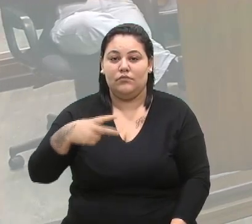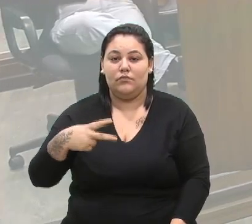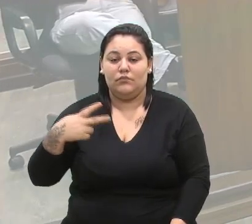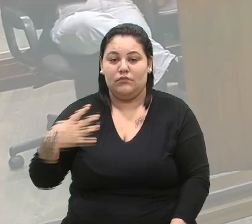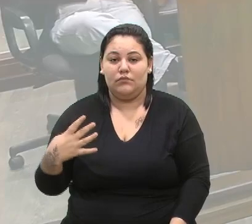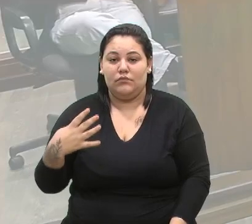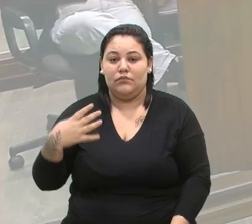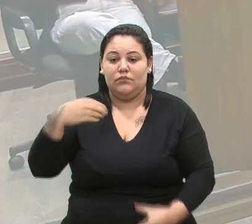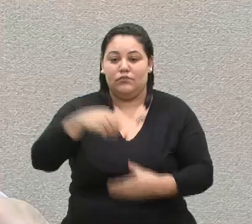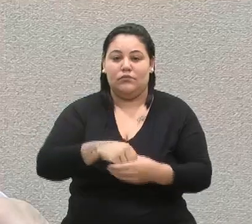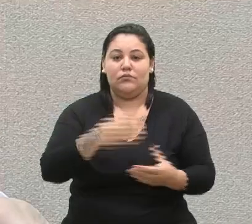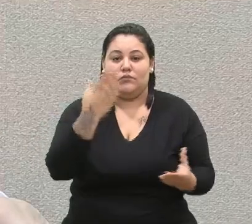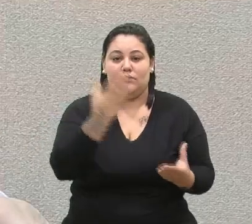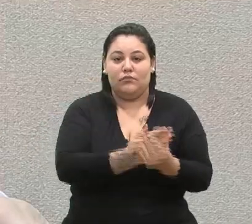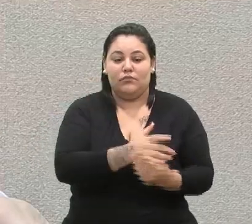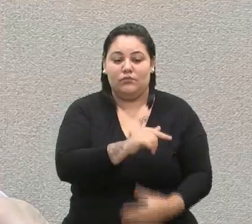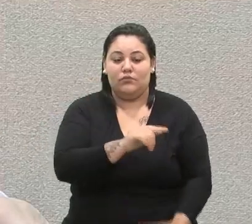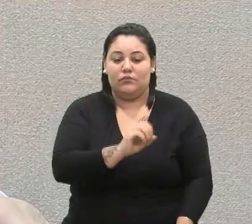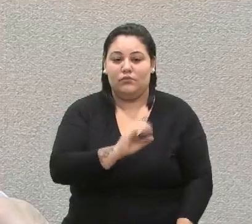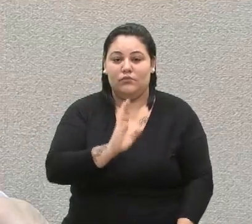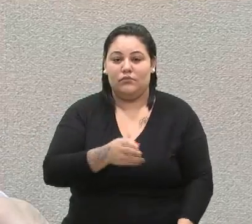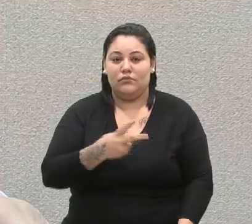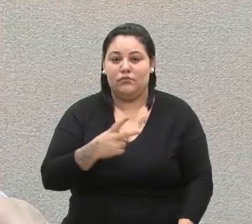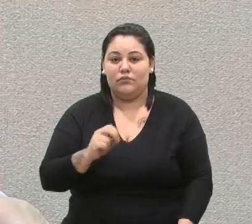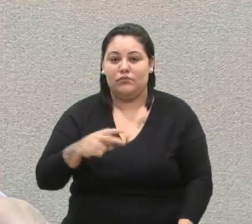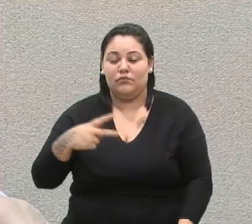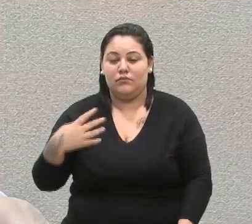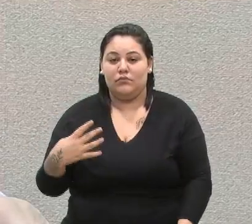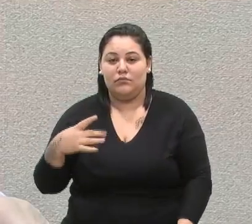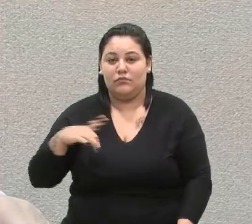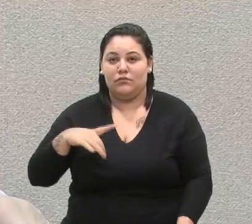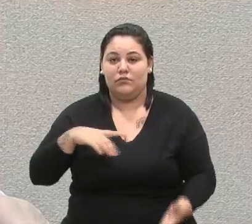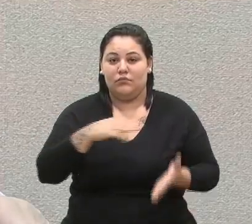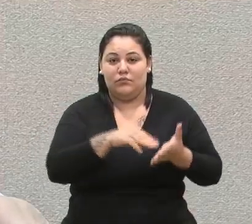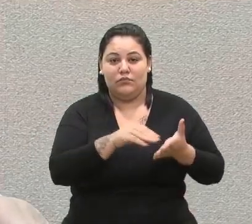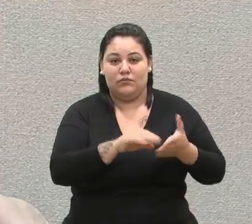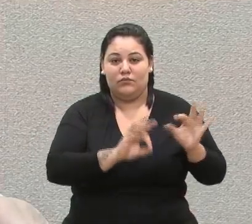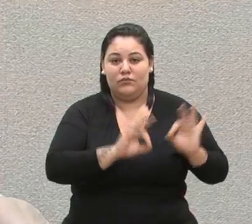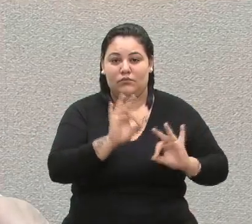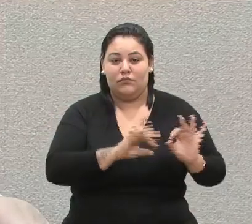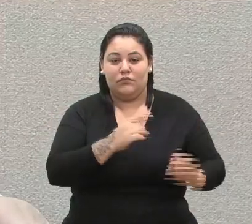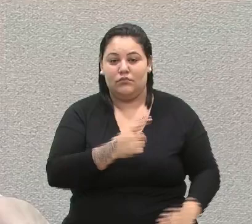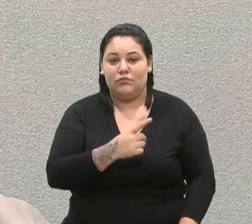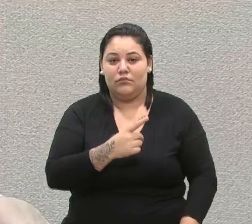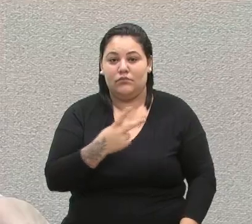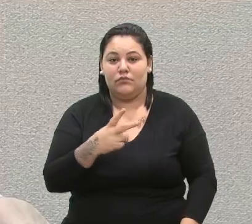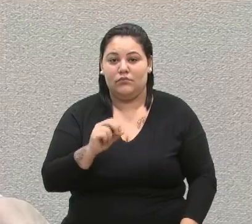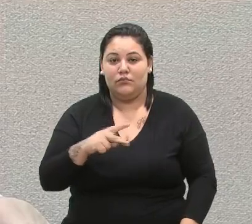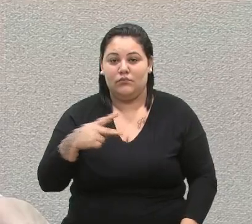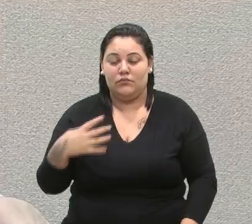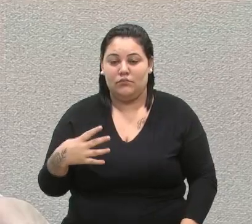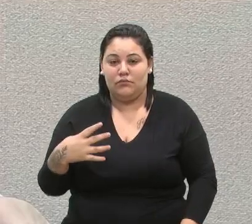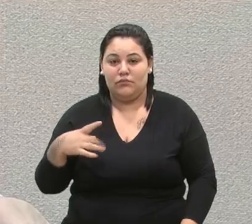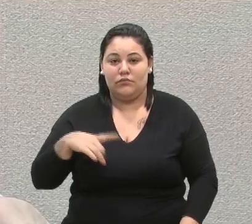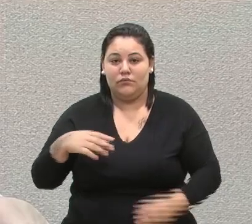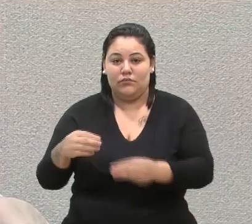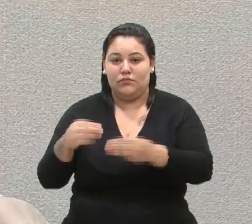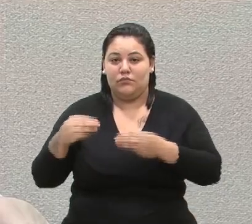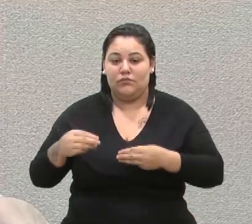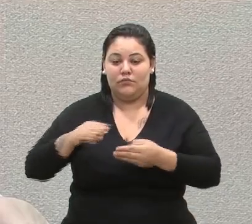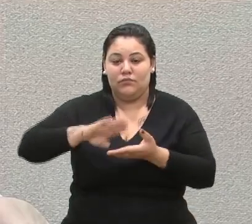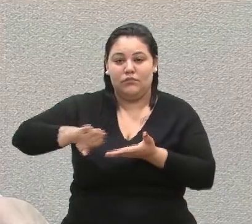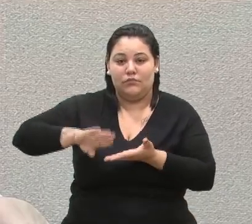processo 70/2024, contém mensagem retificativa 1/2024 e emendas retiradas